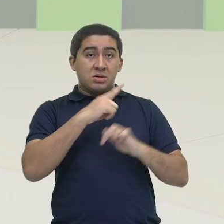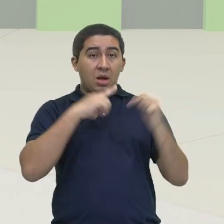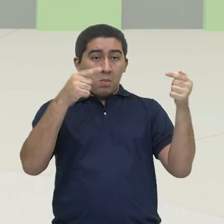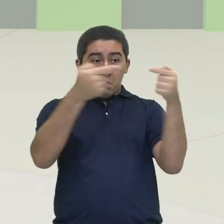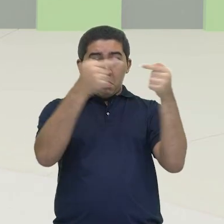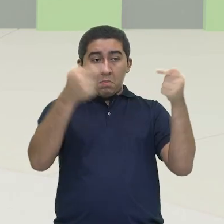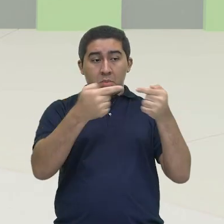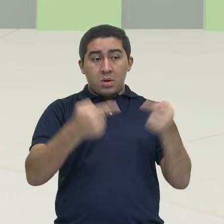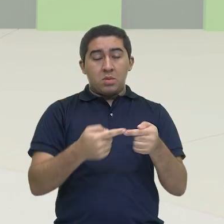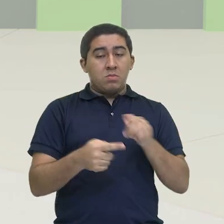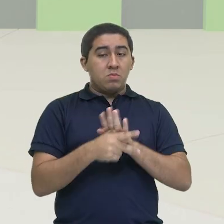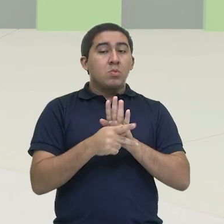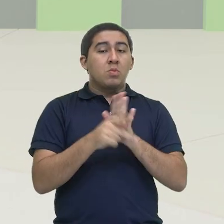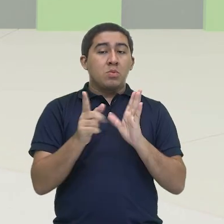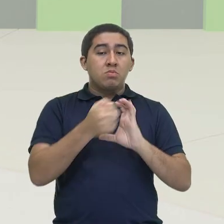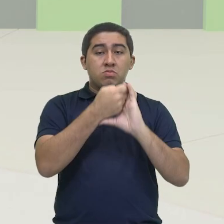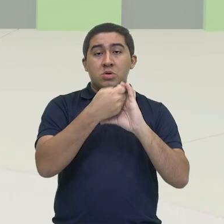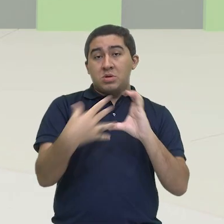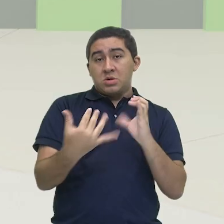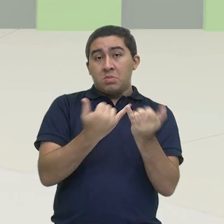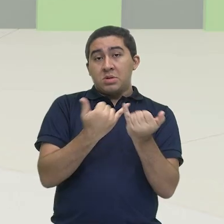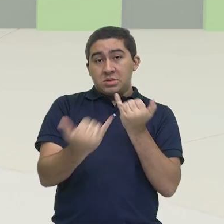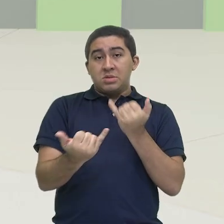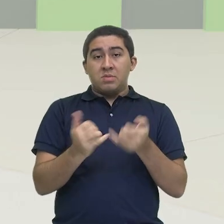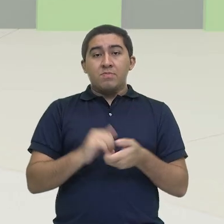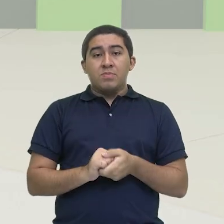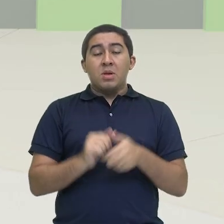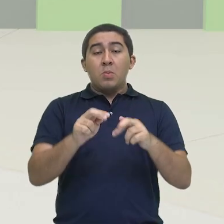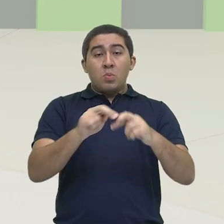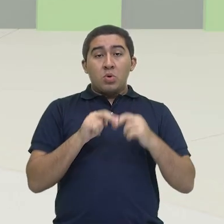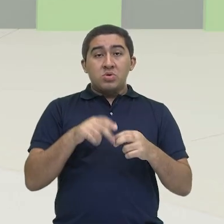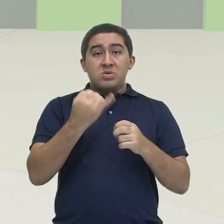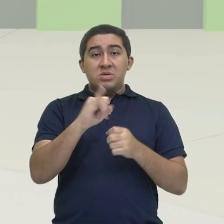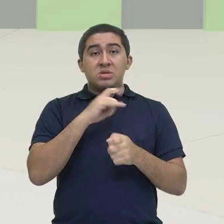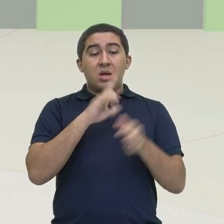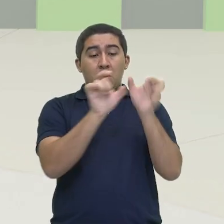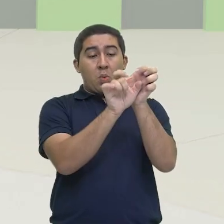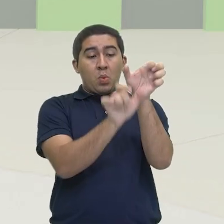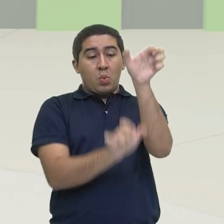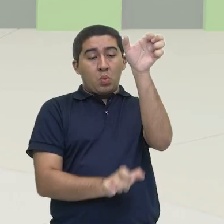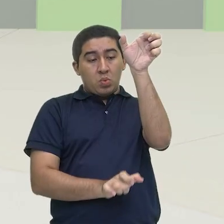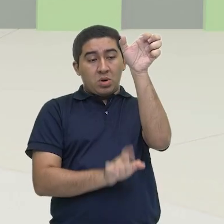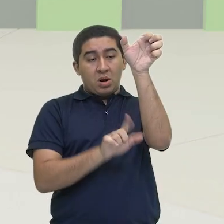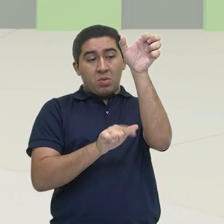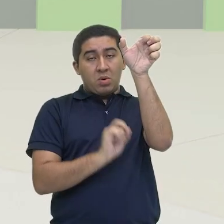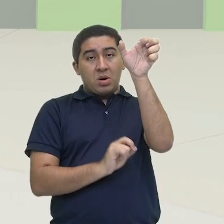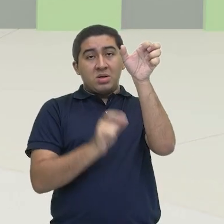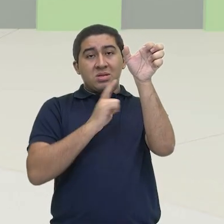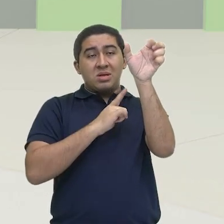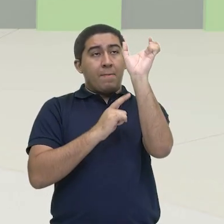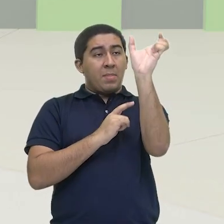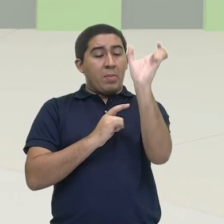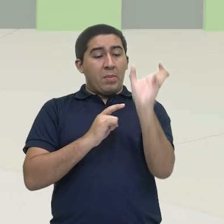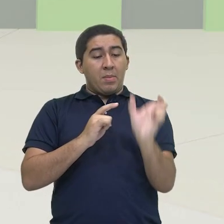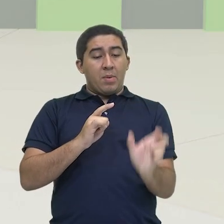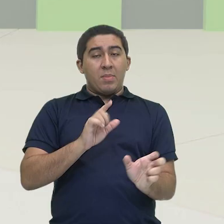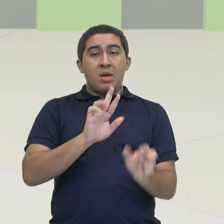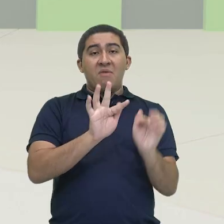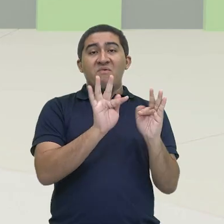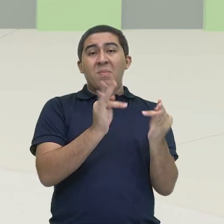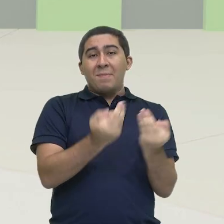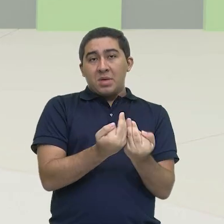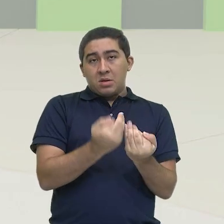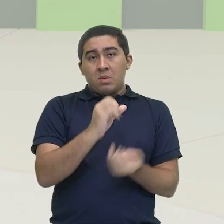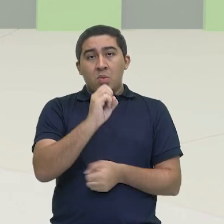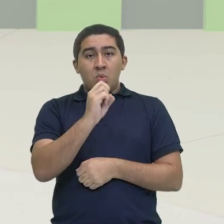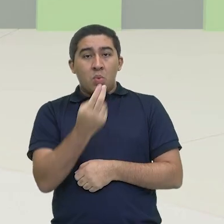Eles têm características muito parecidas, por isso que quando eles estão em colunas eles são chamados de família. Ou